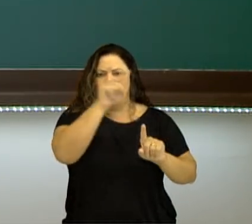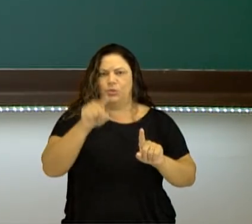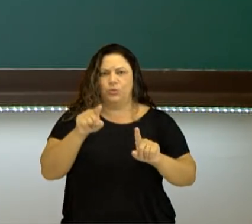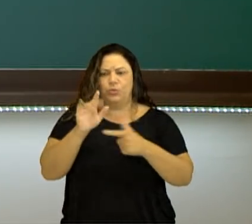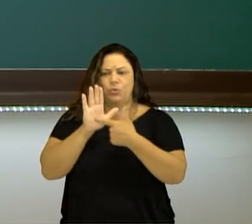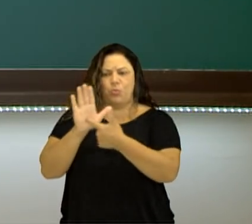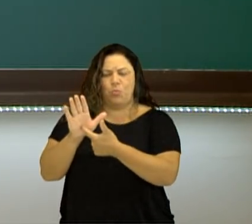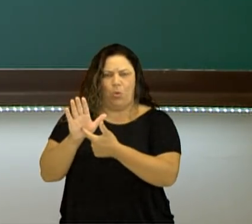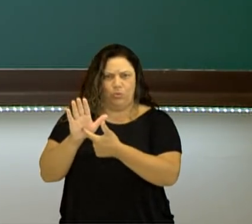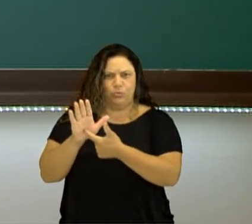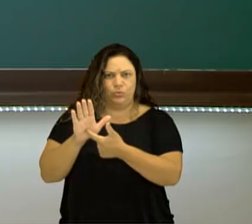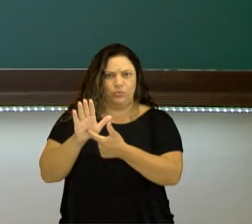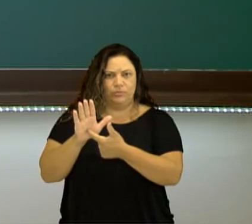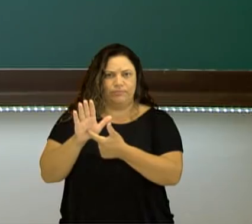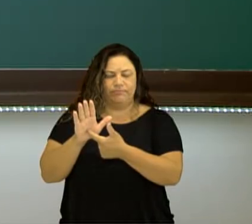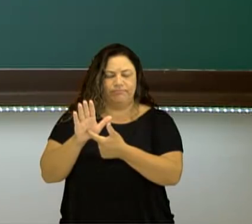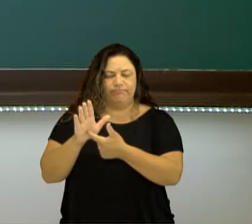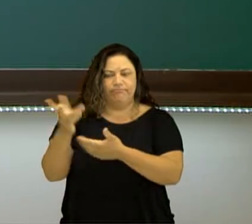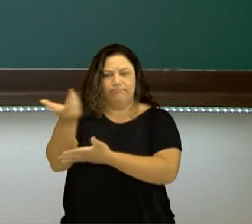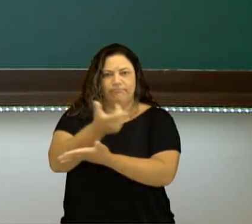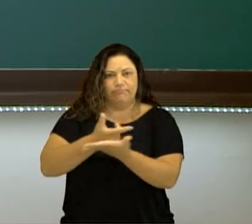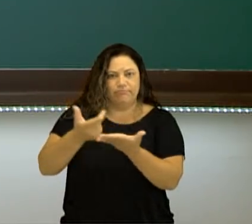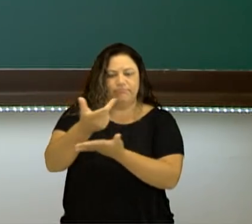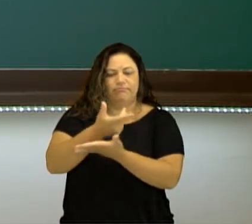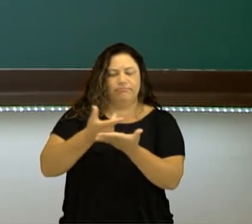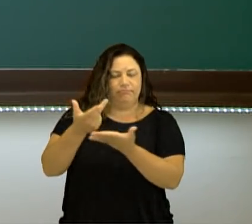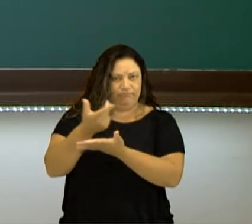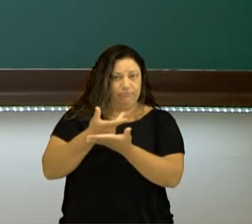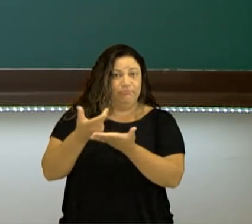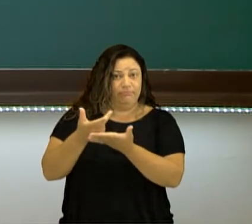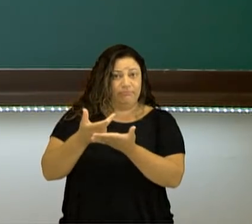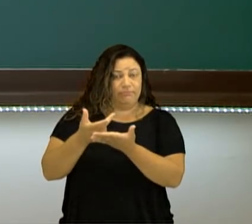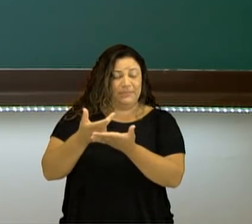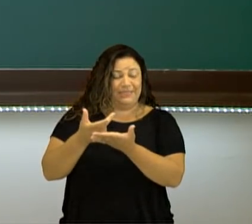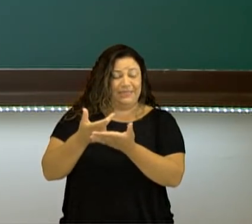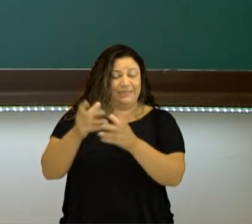ali a função acontece, tá? Quando eu faço uma leitura